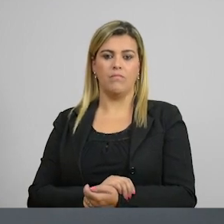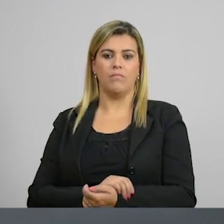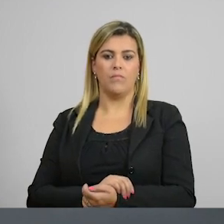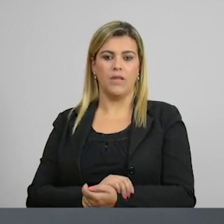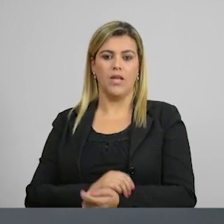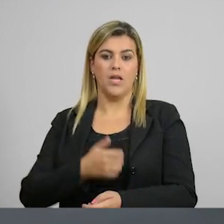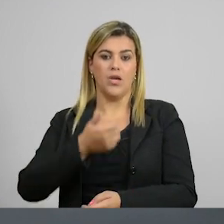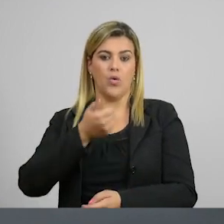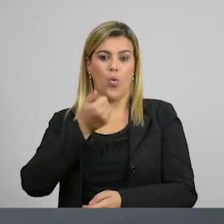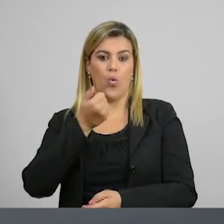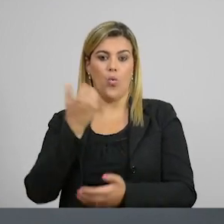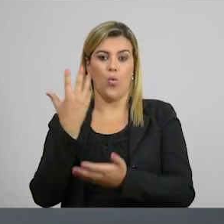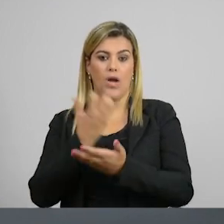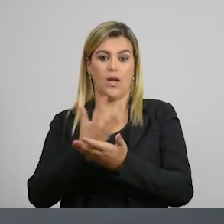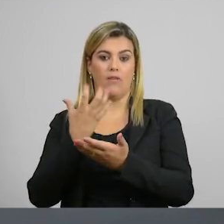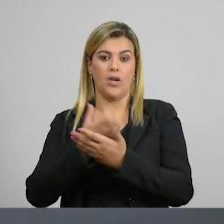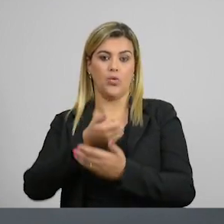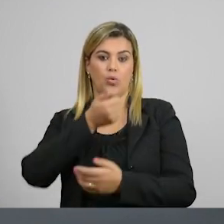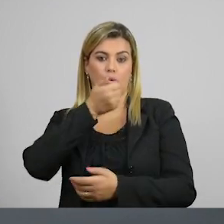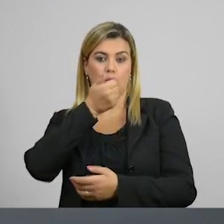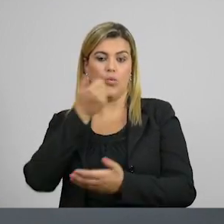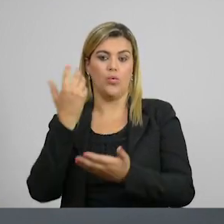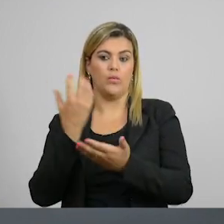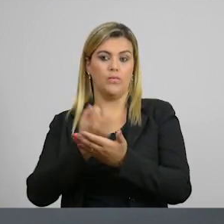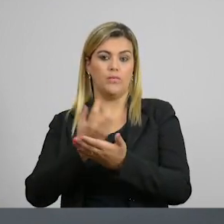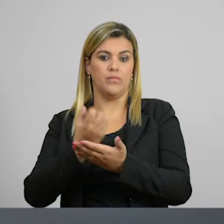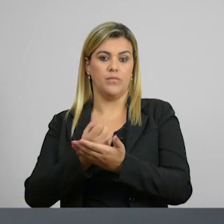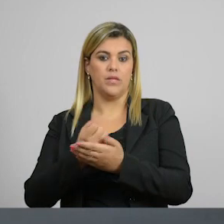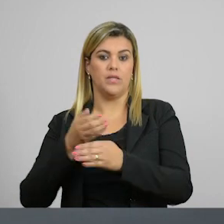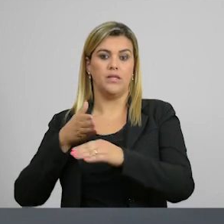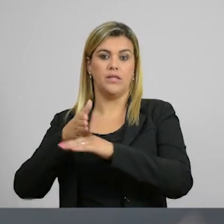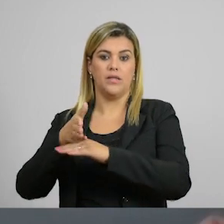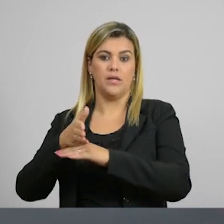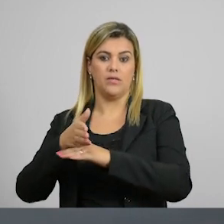botei um gravador dentro